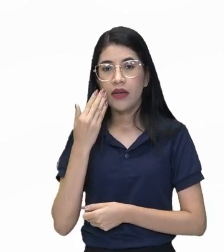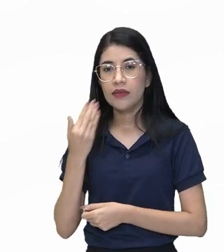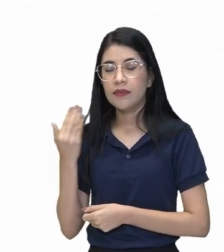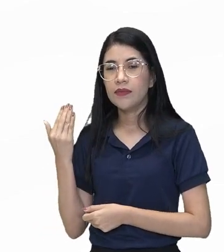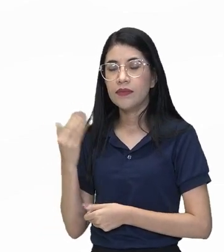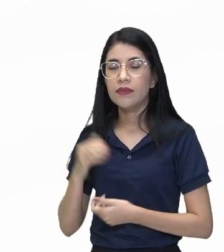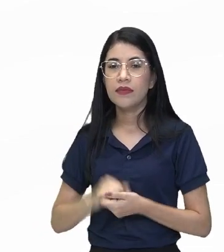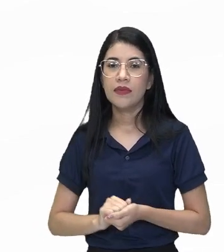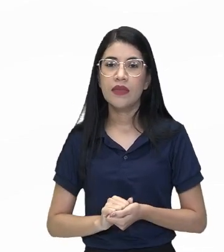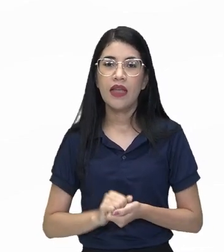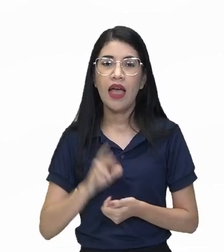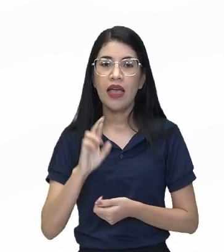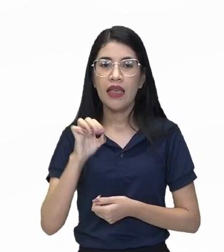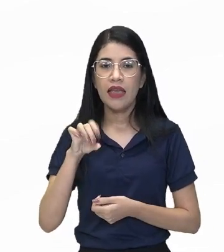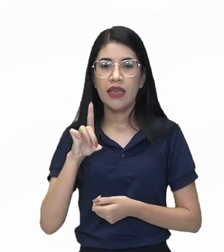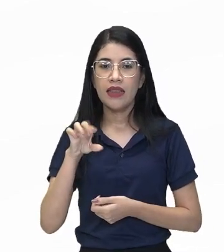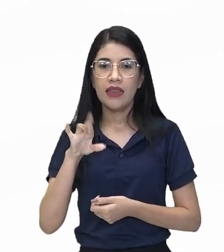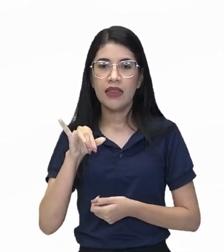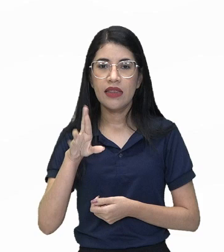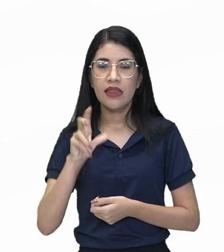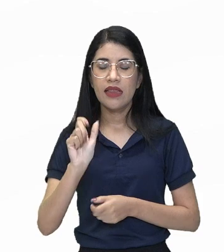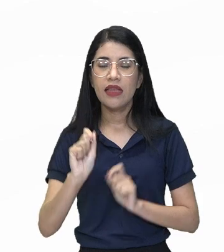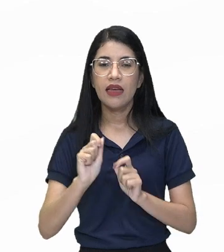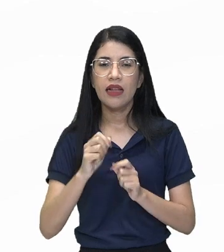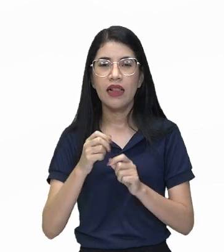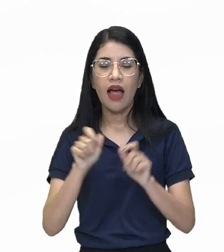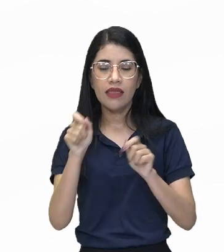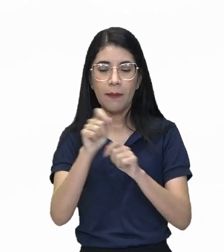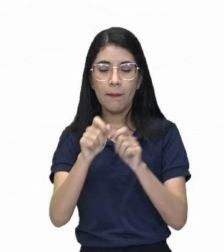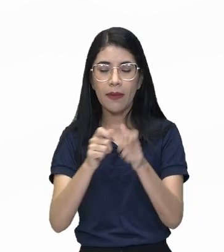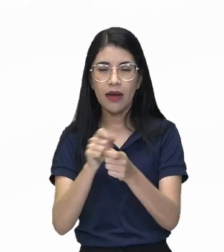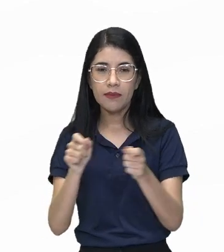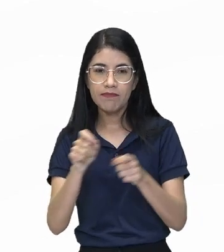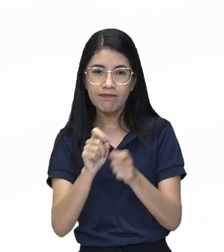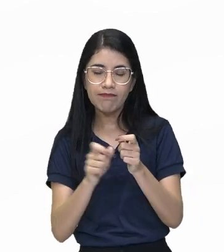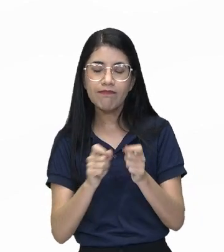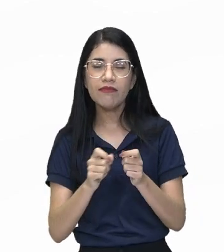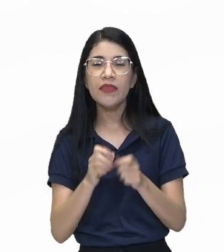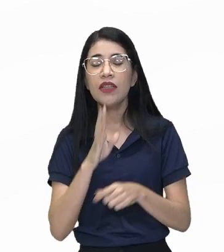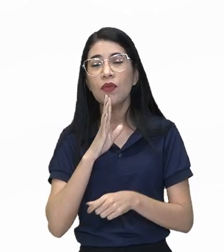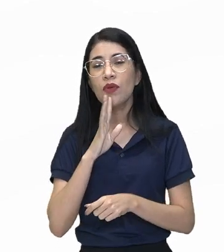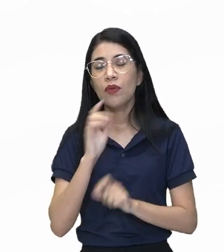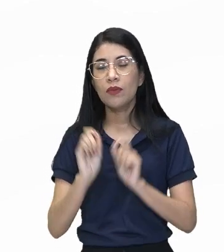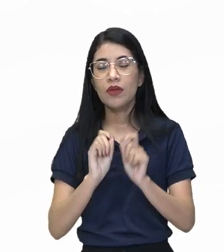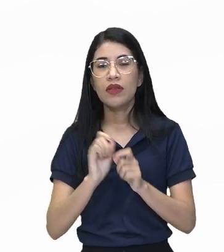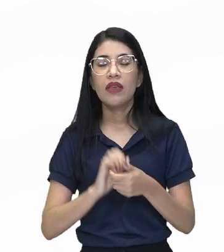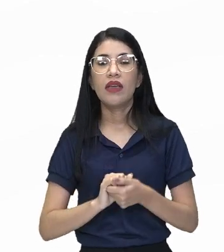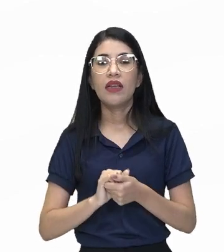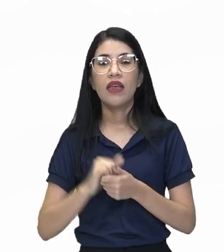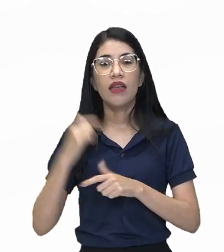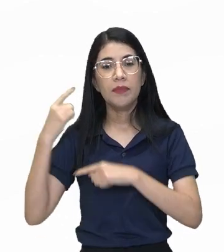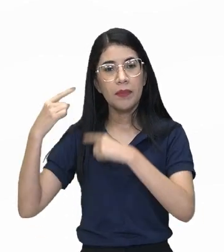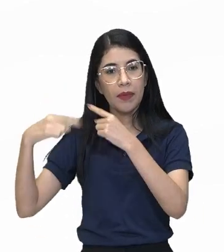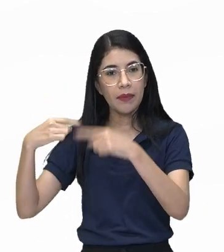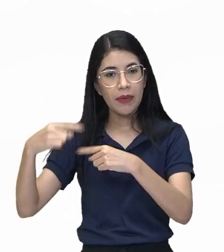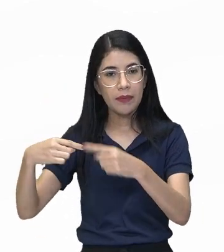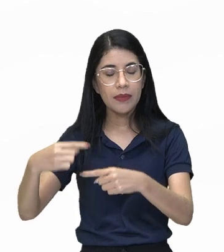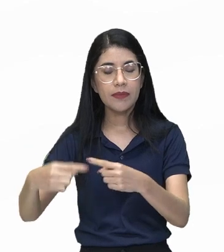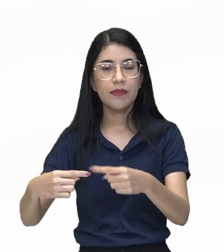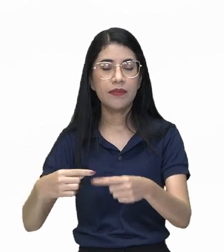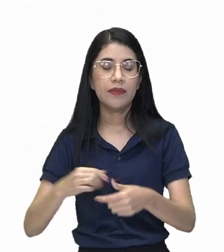uma rendeira, né, fazendo a sua renda ali. É um conhecimento que ele é passado de geração a